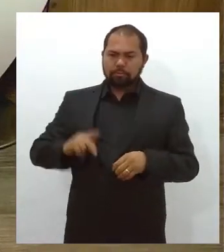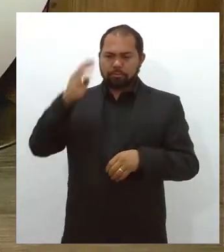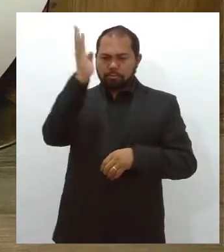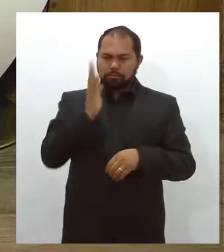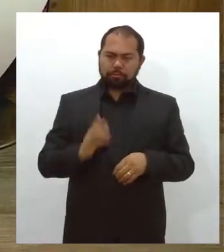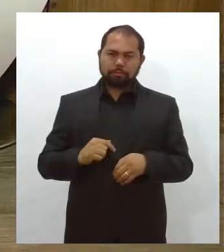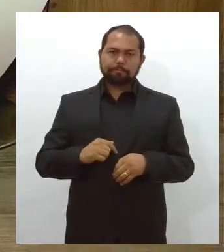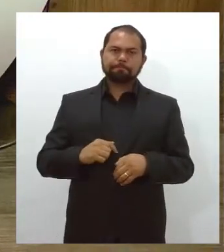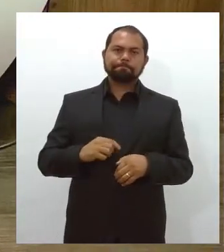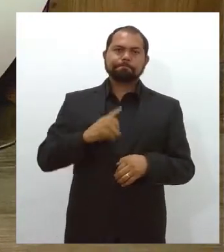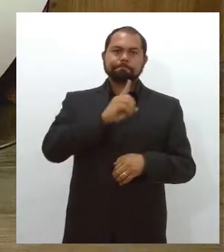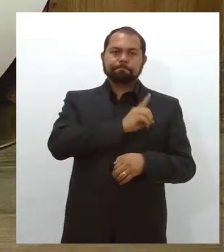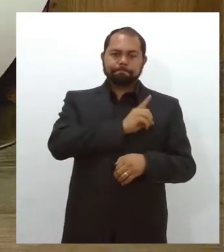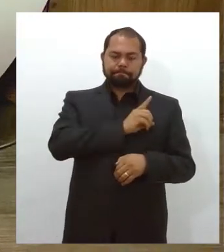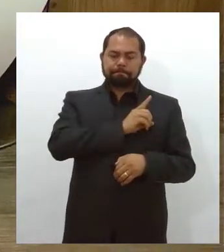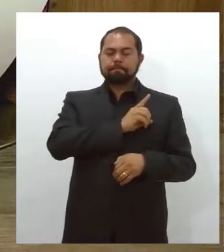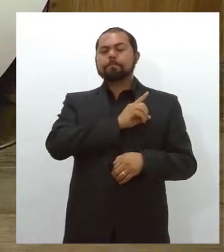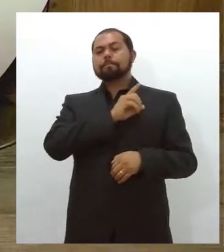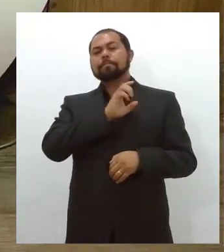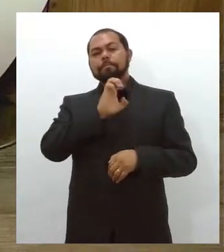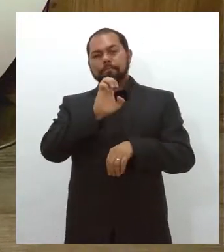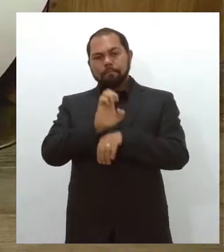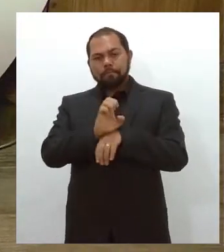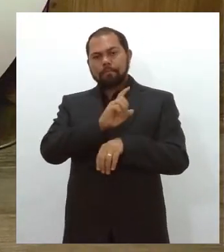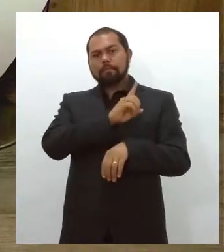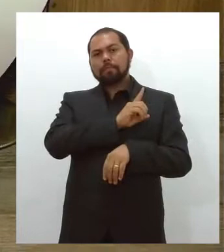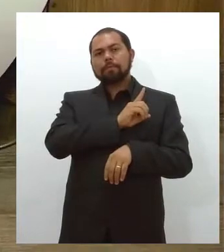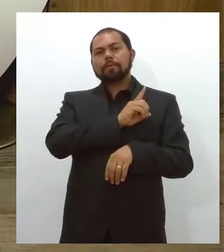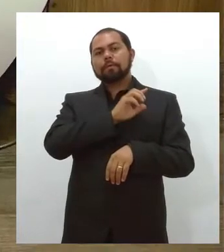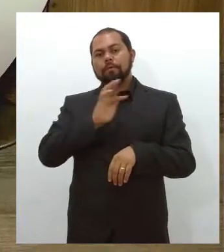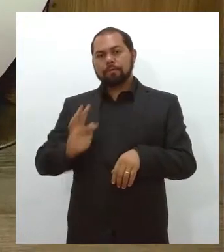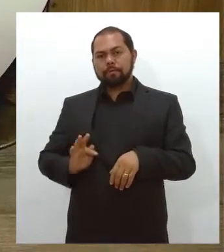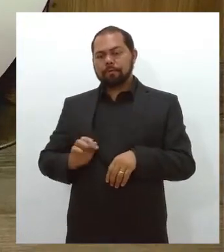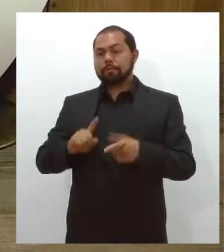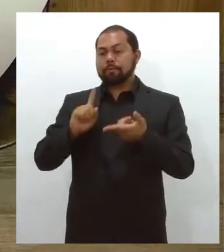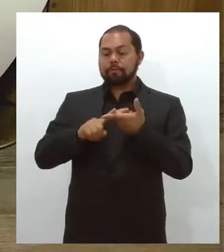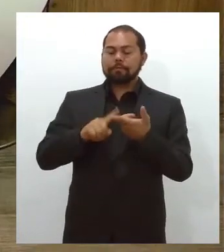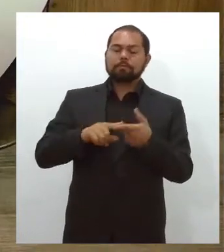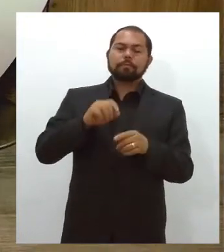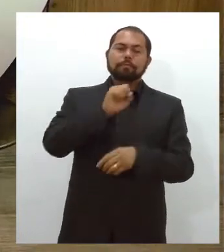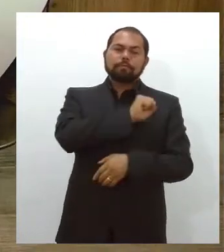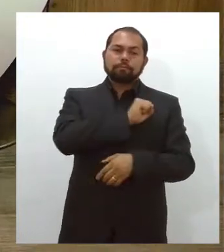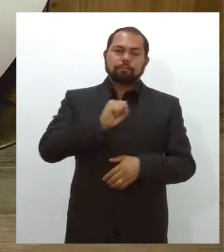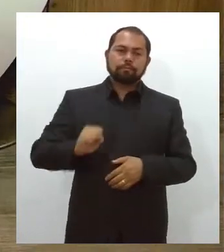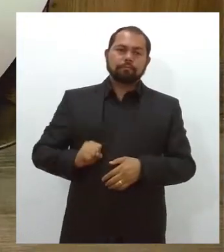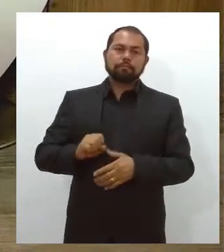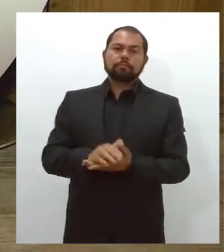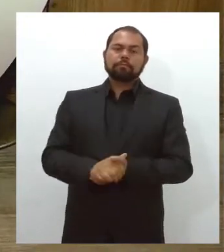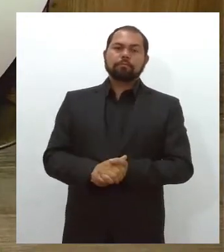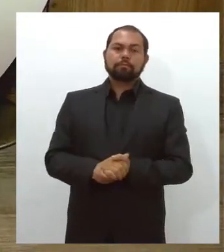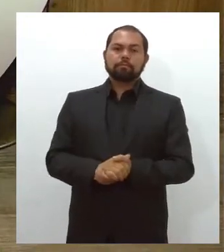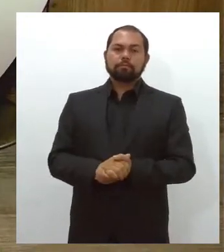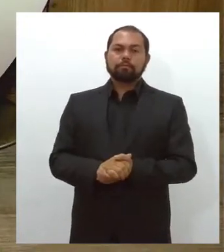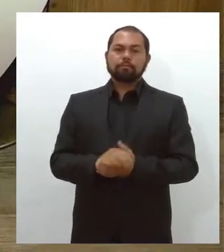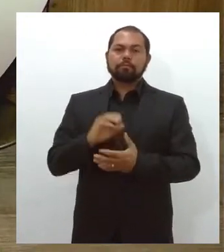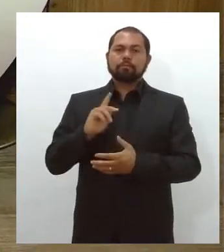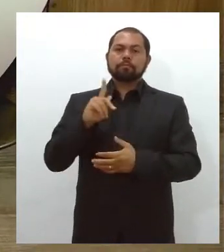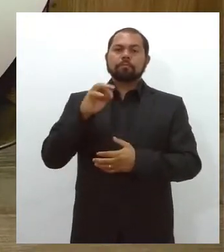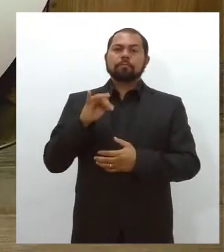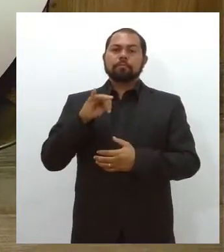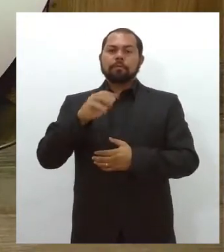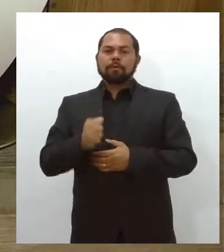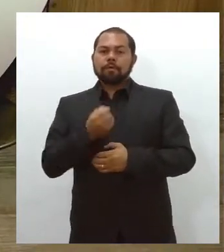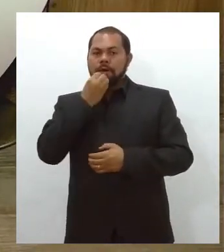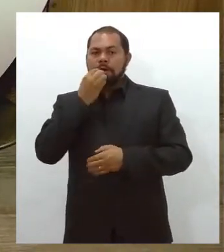deputados estaduais e federais e também senadores. Kátia Santana, boa tarde também para